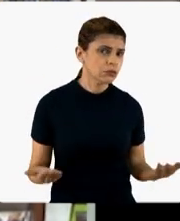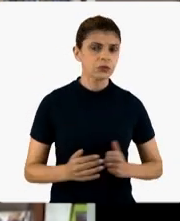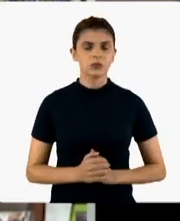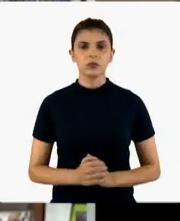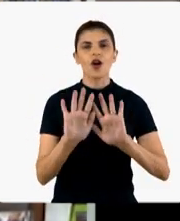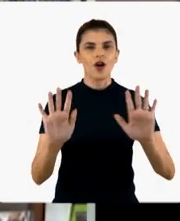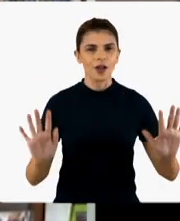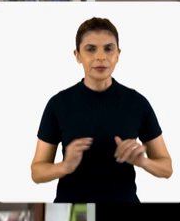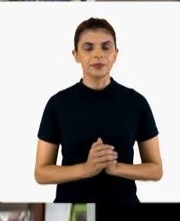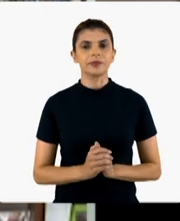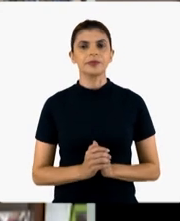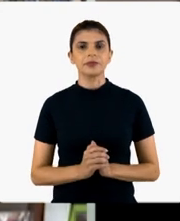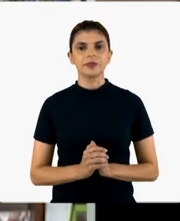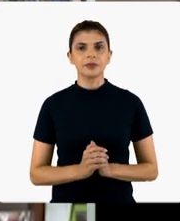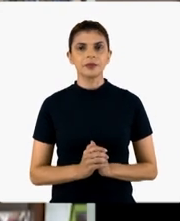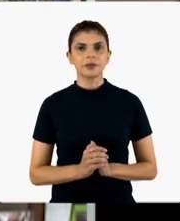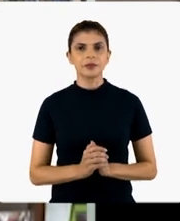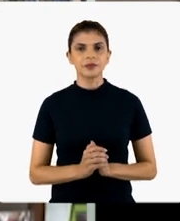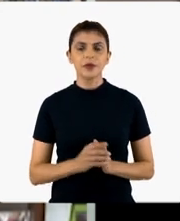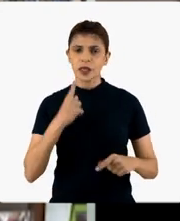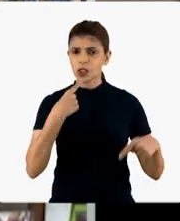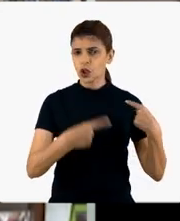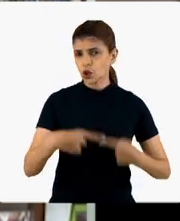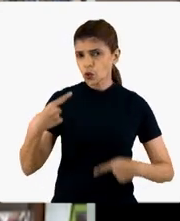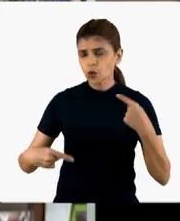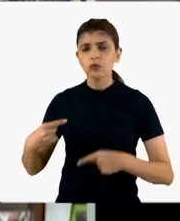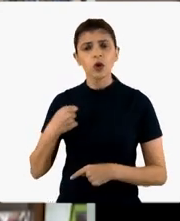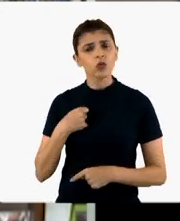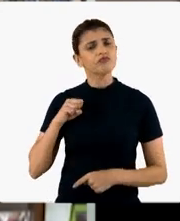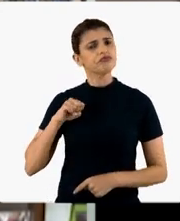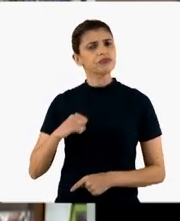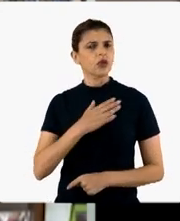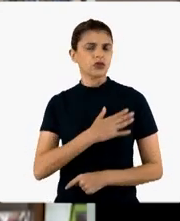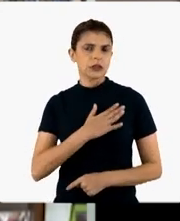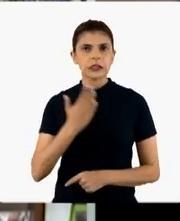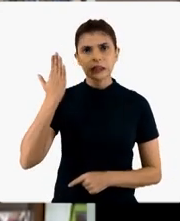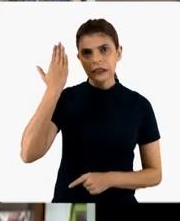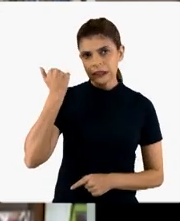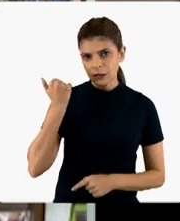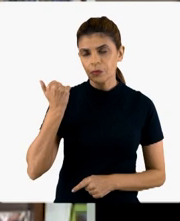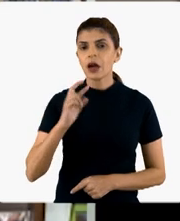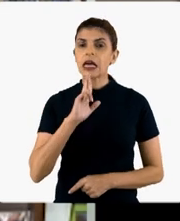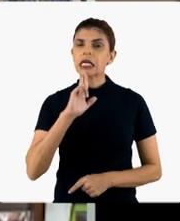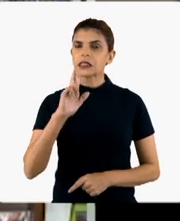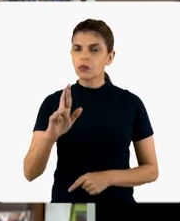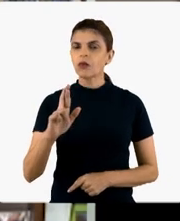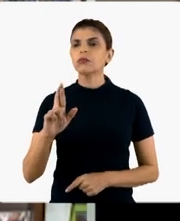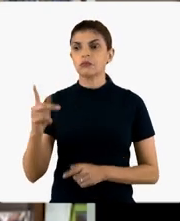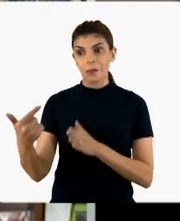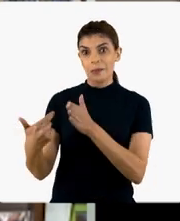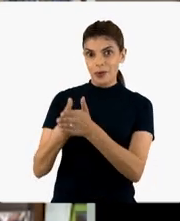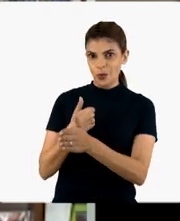Arthur? Oi. Só para a discussão, eu queria até saber, até para